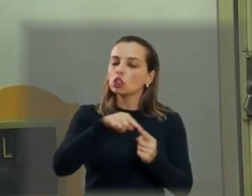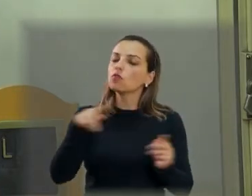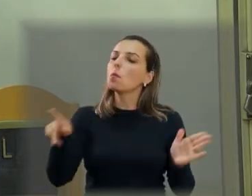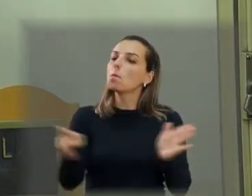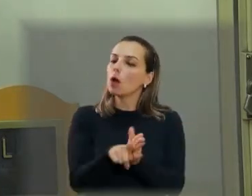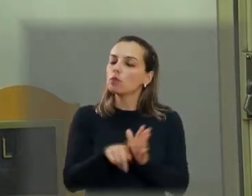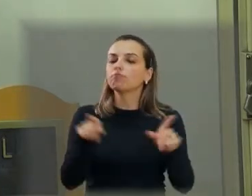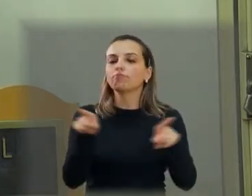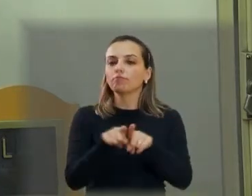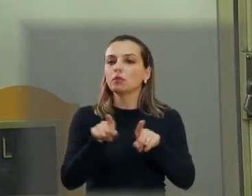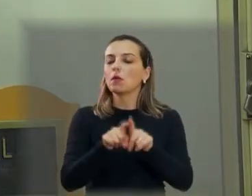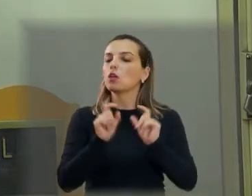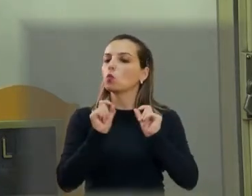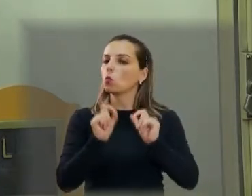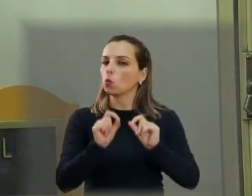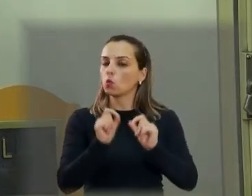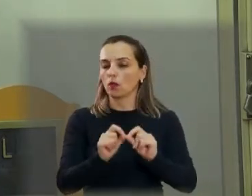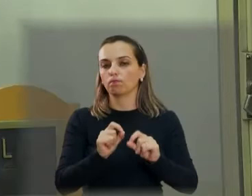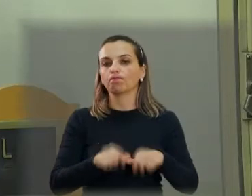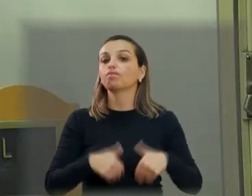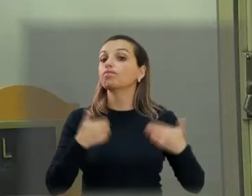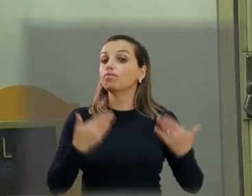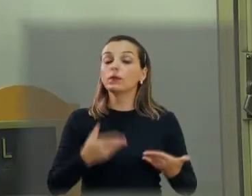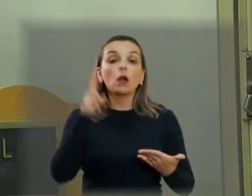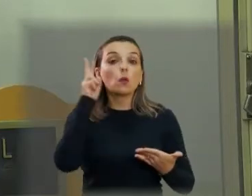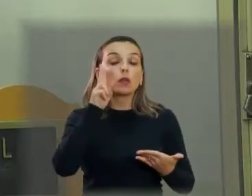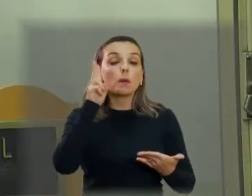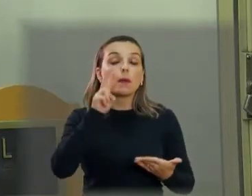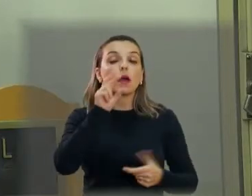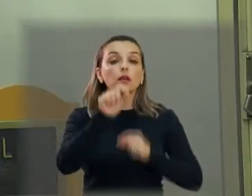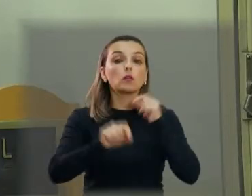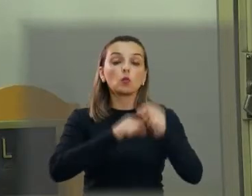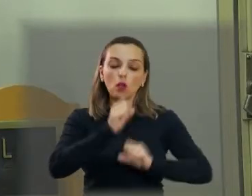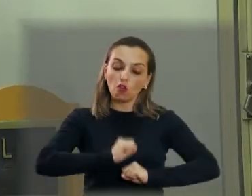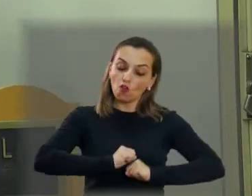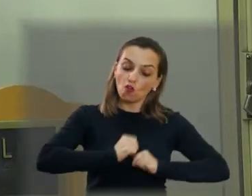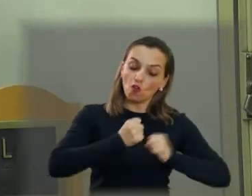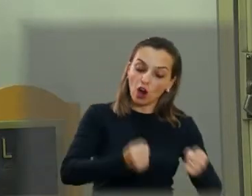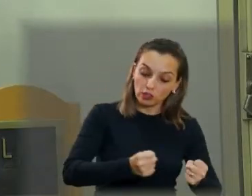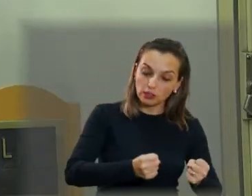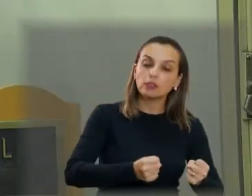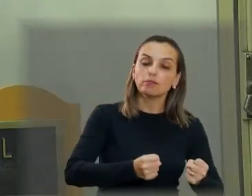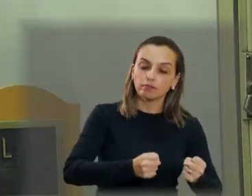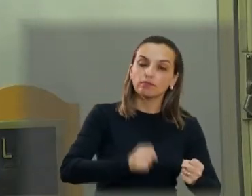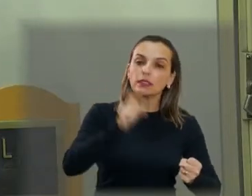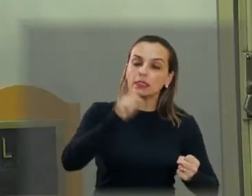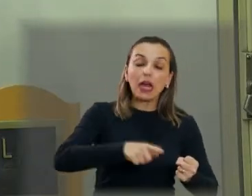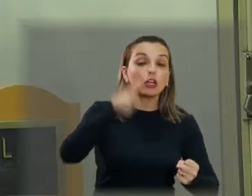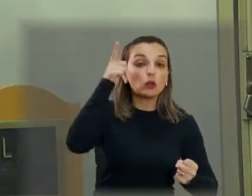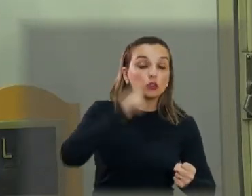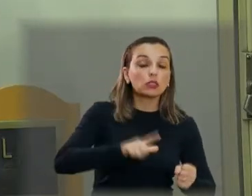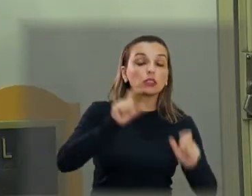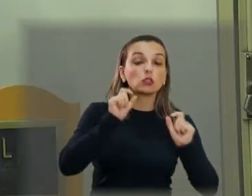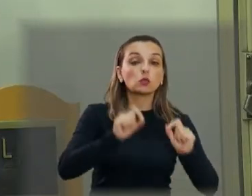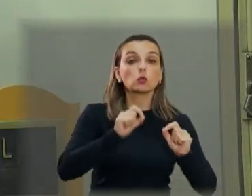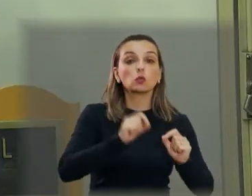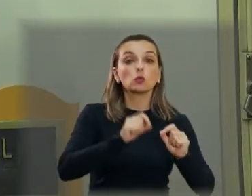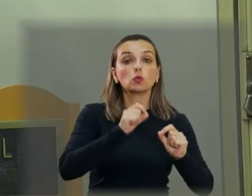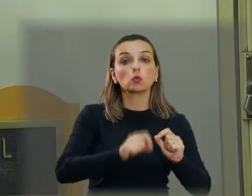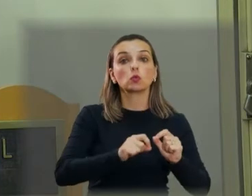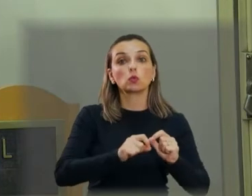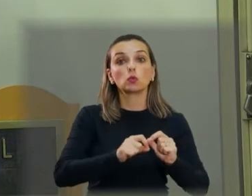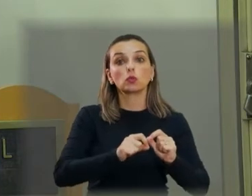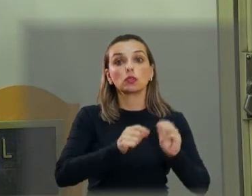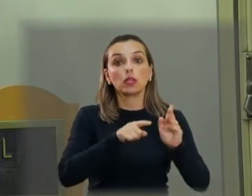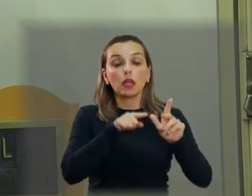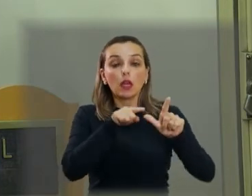também. Então, lembrar que todo esse nosso esforço conseguiu atingir um pico de transmissão